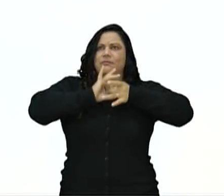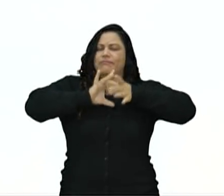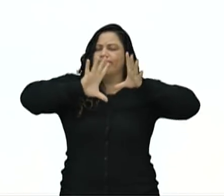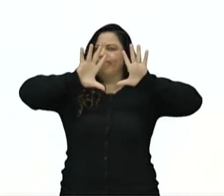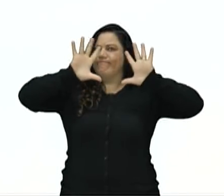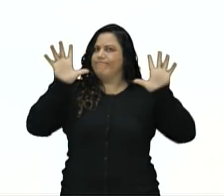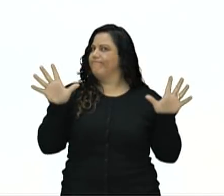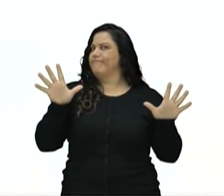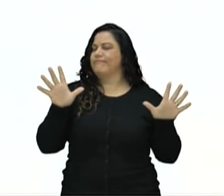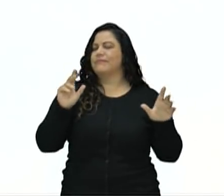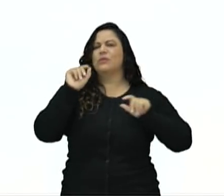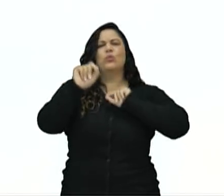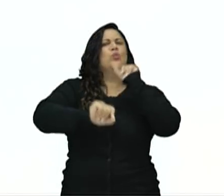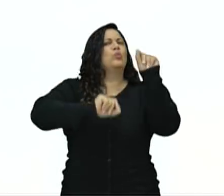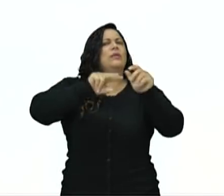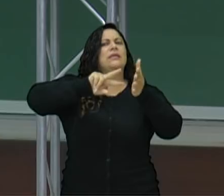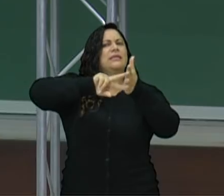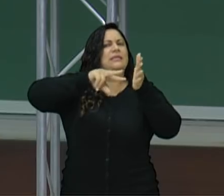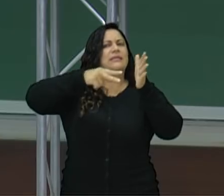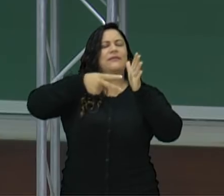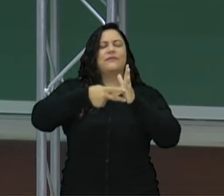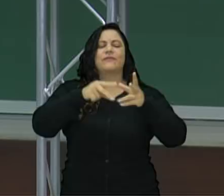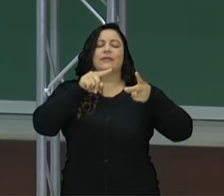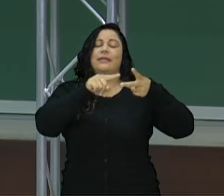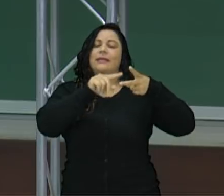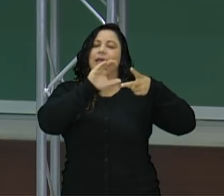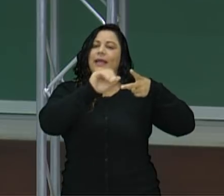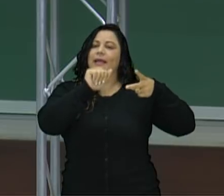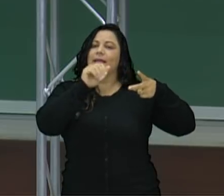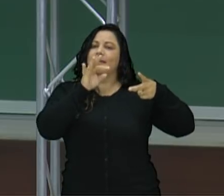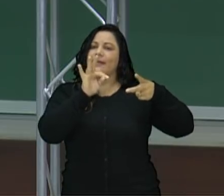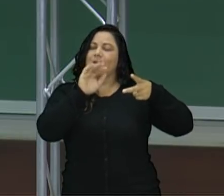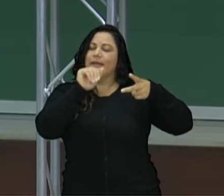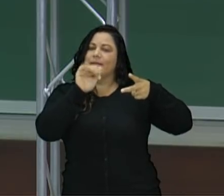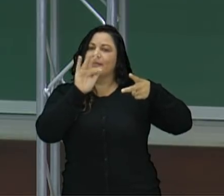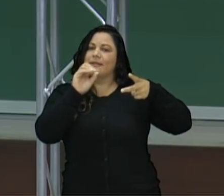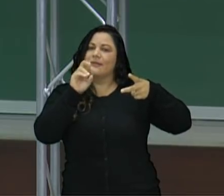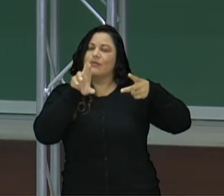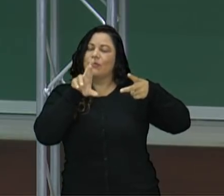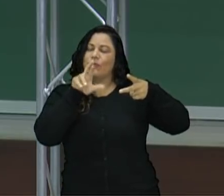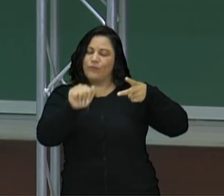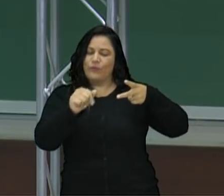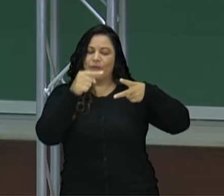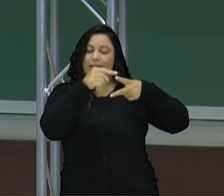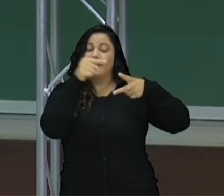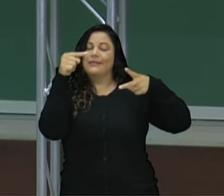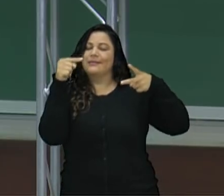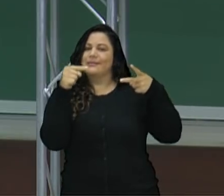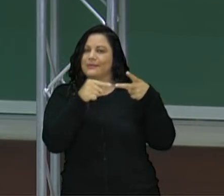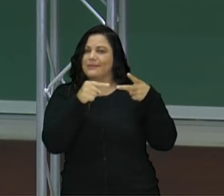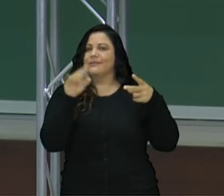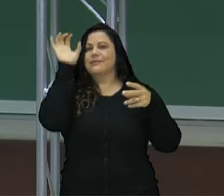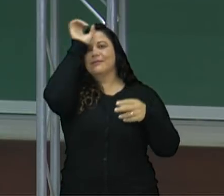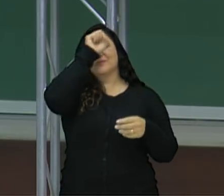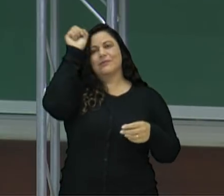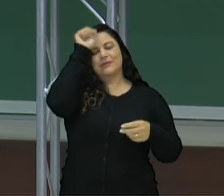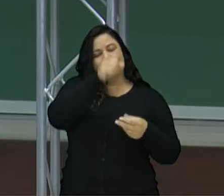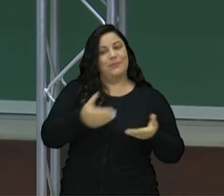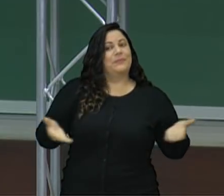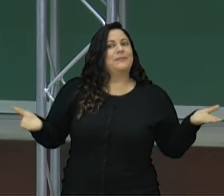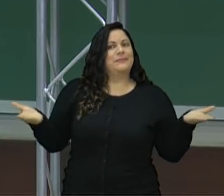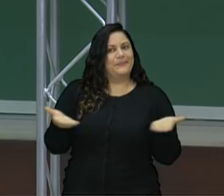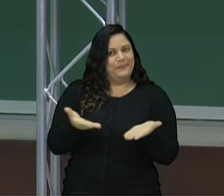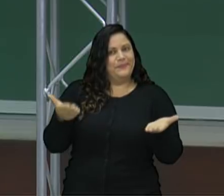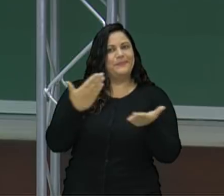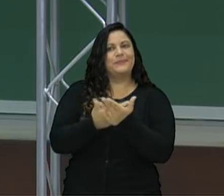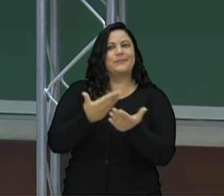uma catáfora. Então, anáfora e catáfora serão os nossos elementos discursivos novos que nós aprenderemos na aula